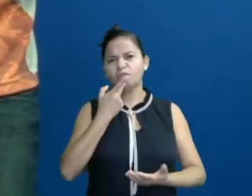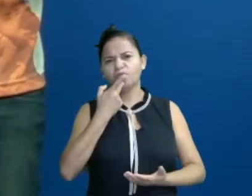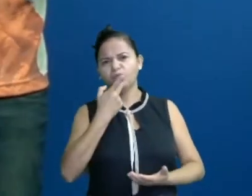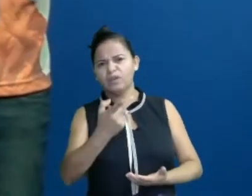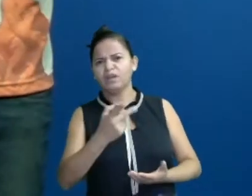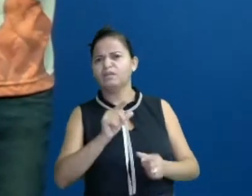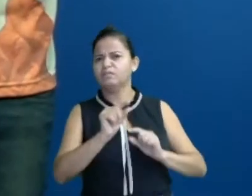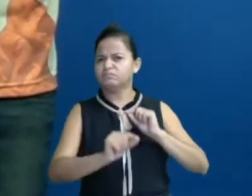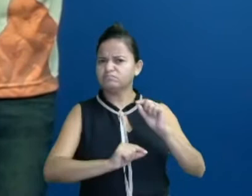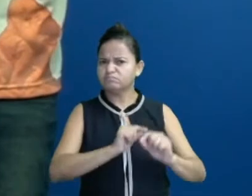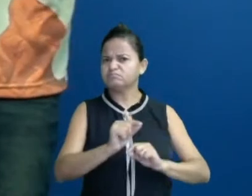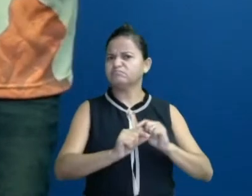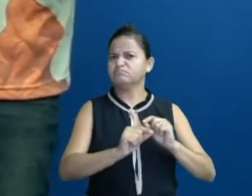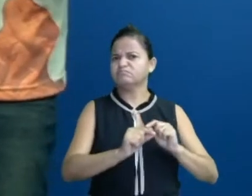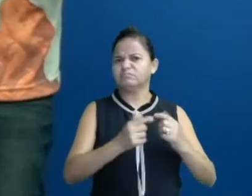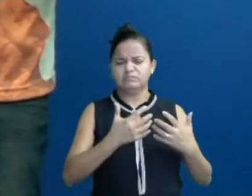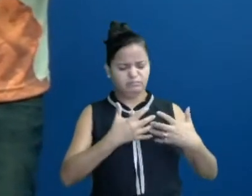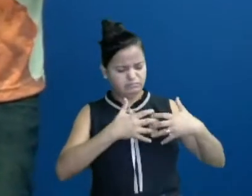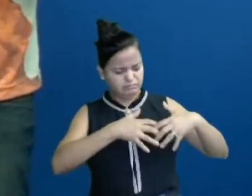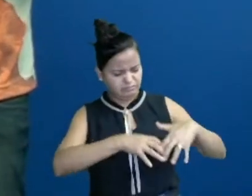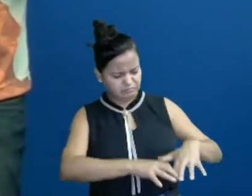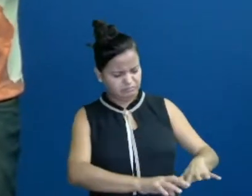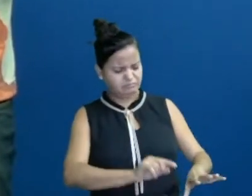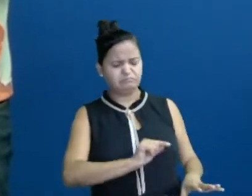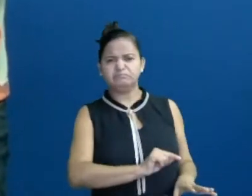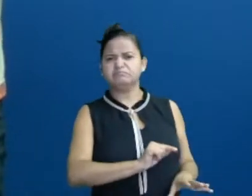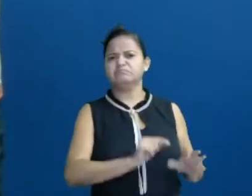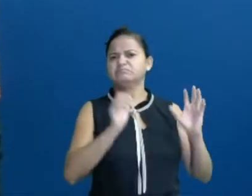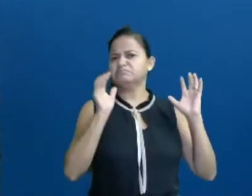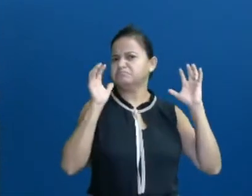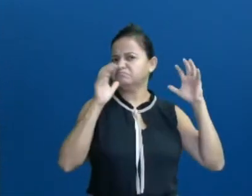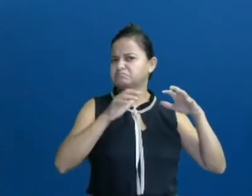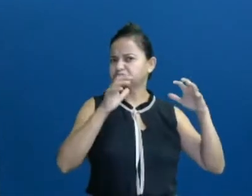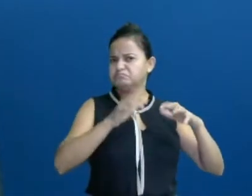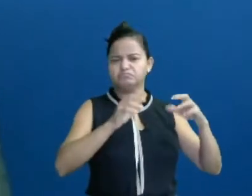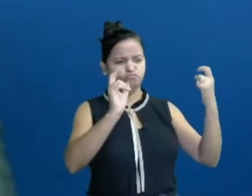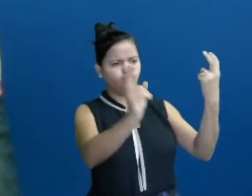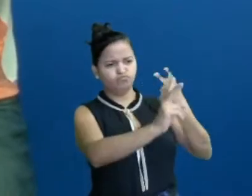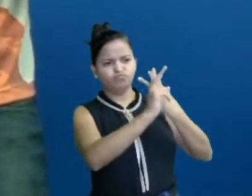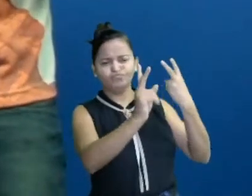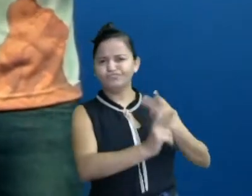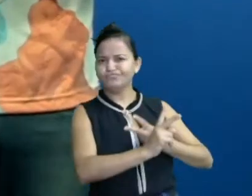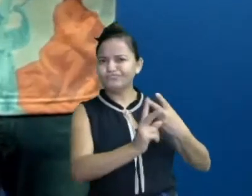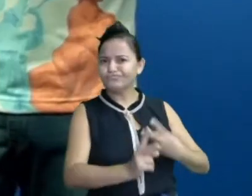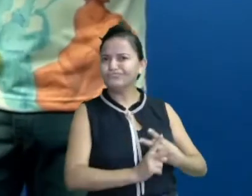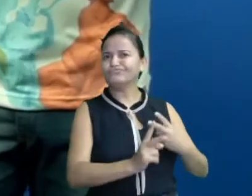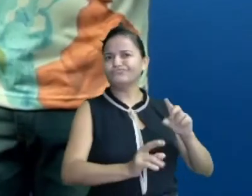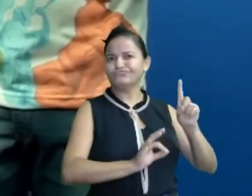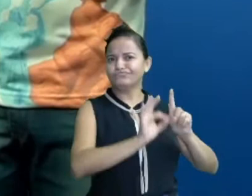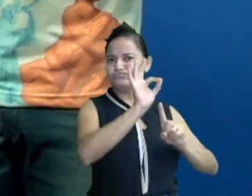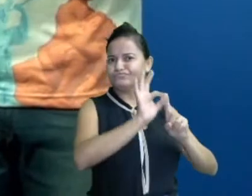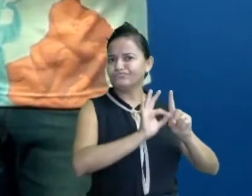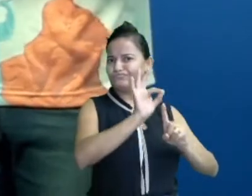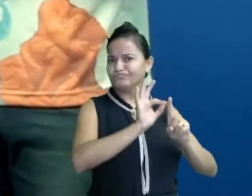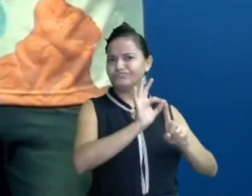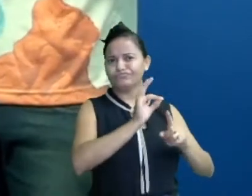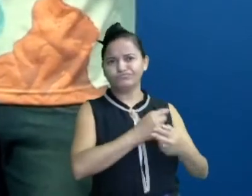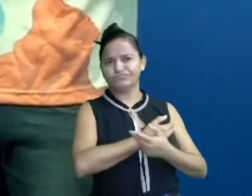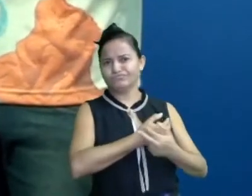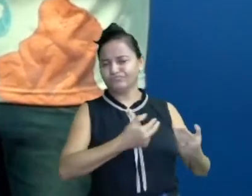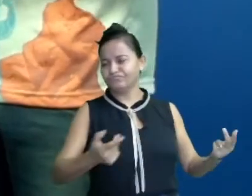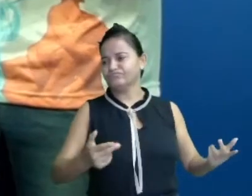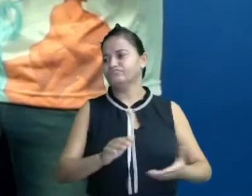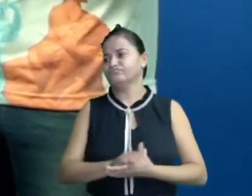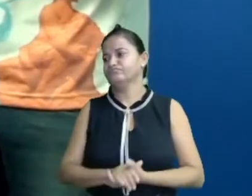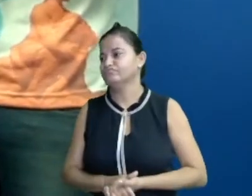os fatores advindos da natureza, como a chuva, o vento, a temperatura. E quando a gente fala de fatores